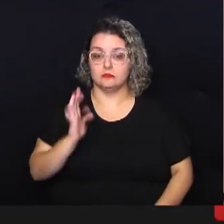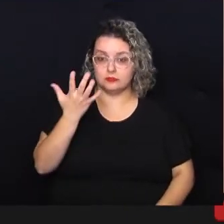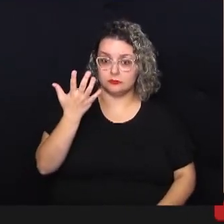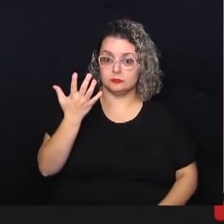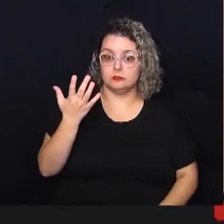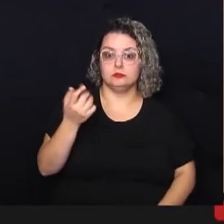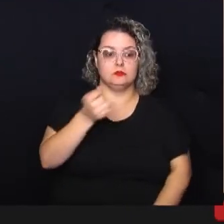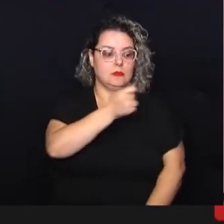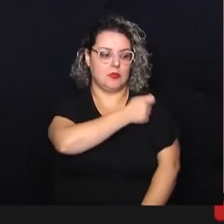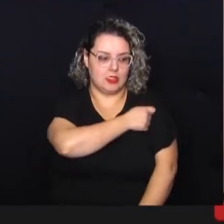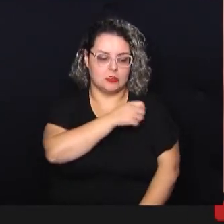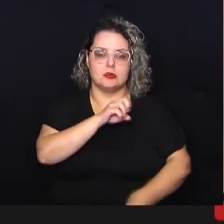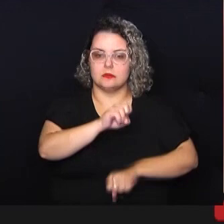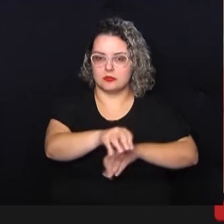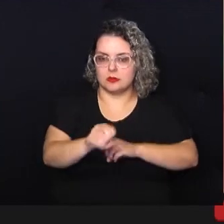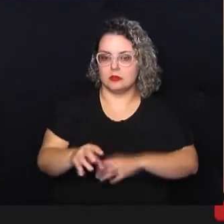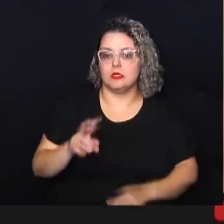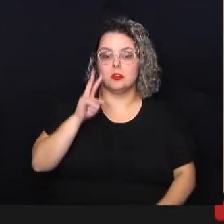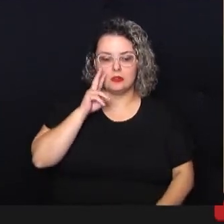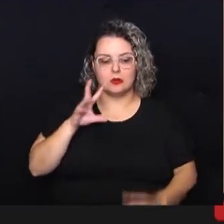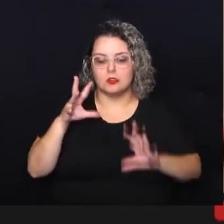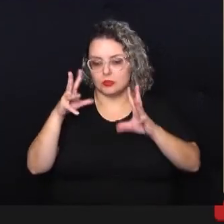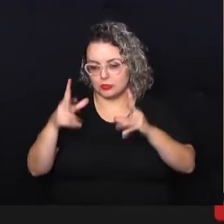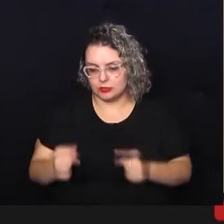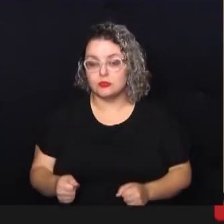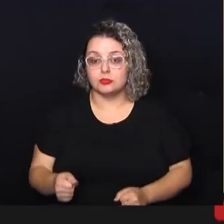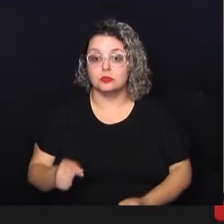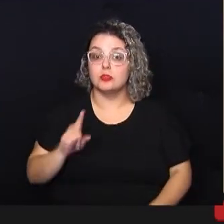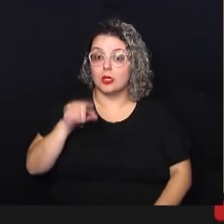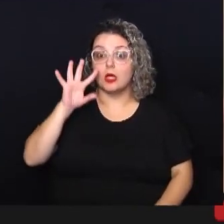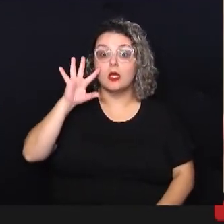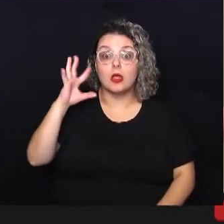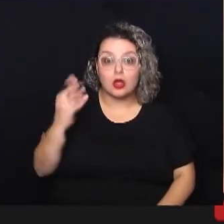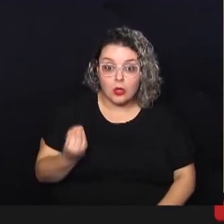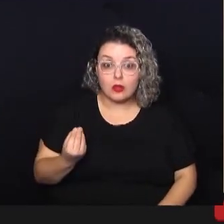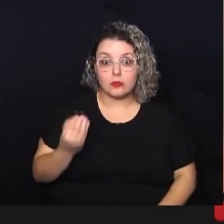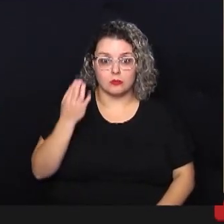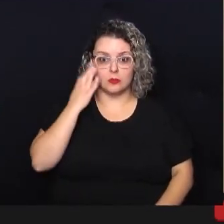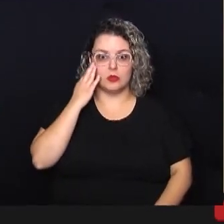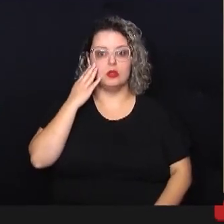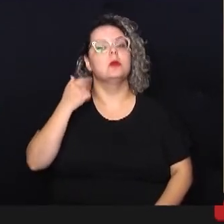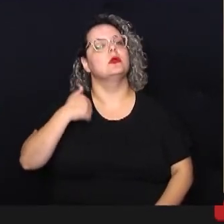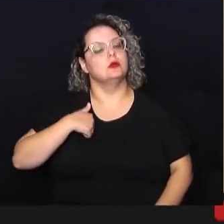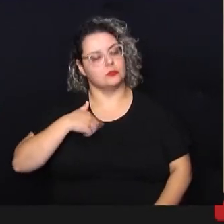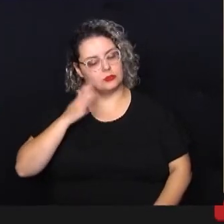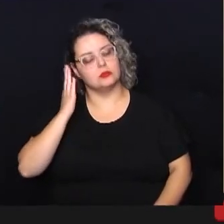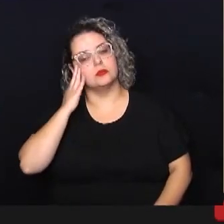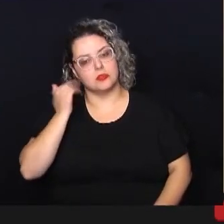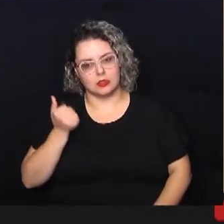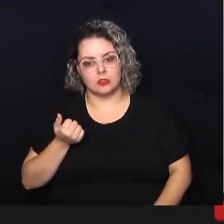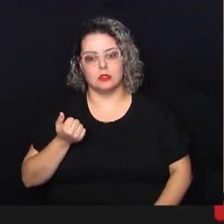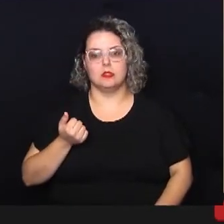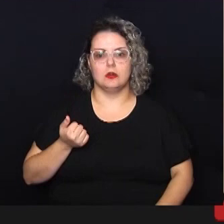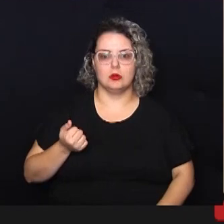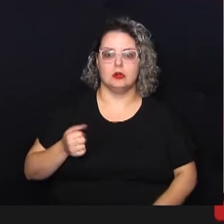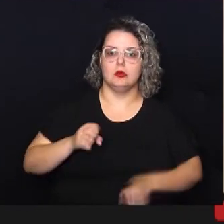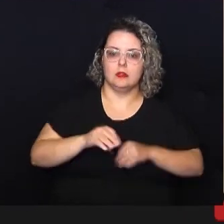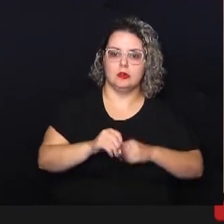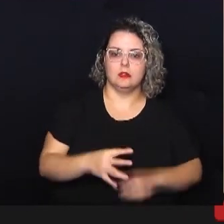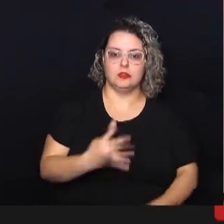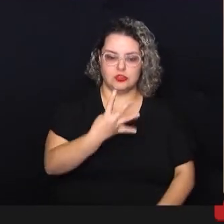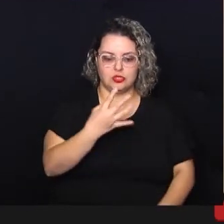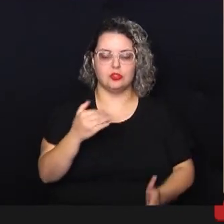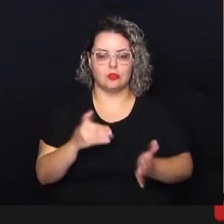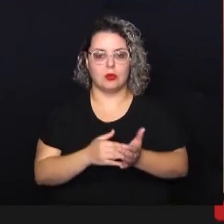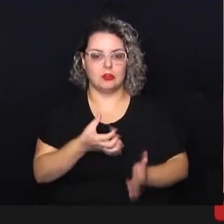que eu dou e de ver que isso tudo é compreensível, eles entendem. Eu já sabia que eles, só que eu dou aula para criança um pouco mais velha, né, de 4